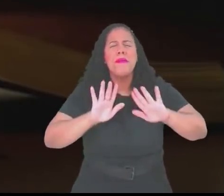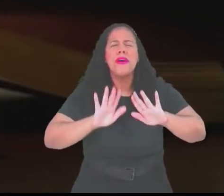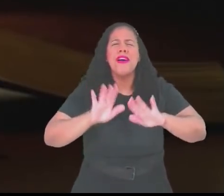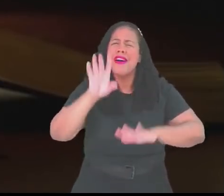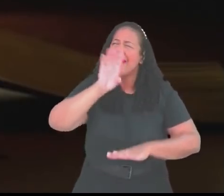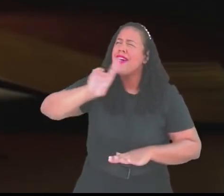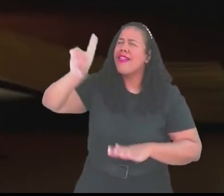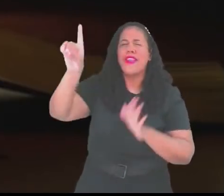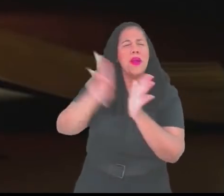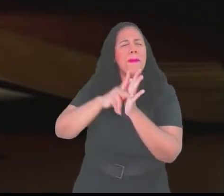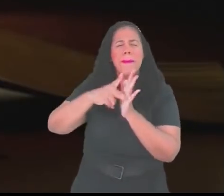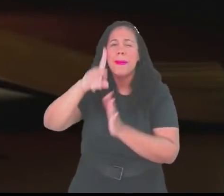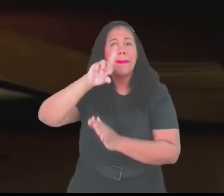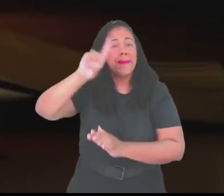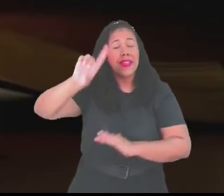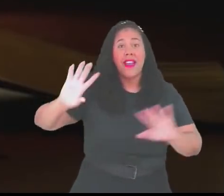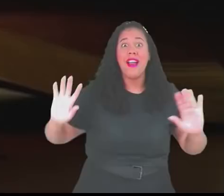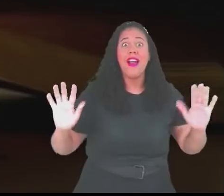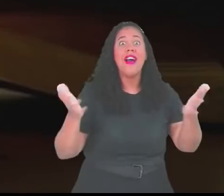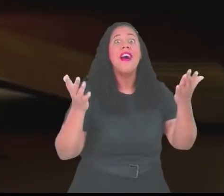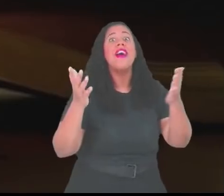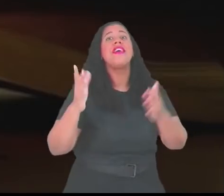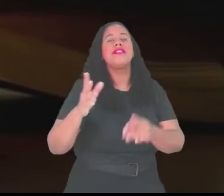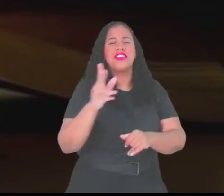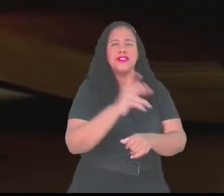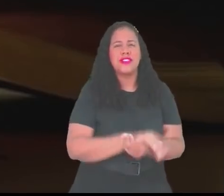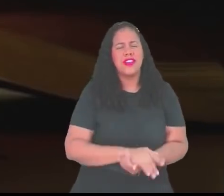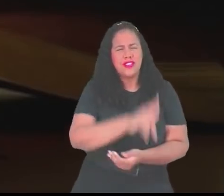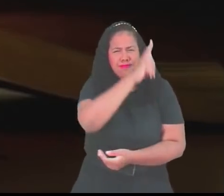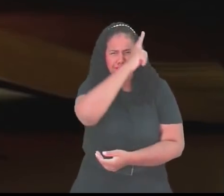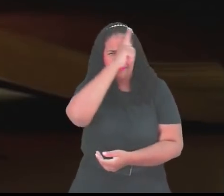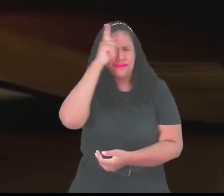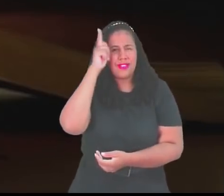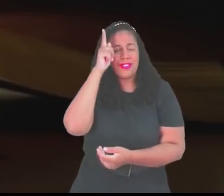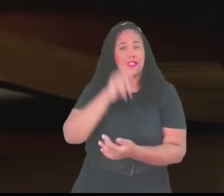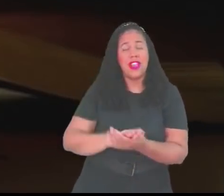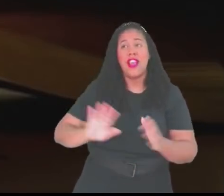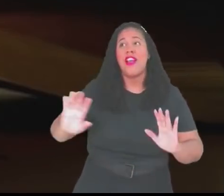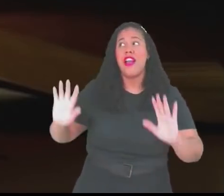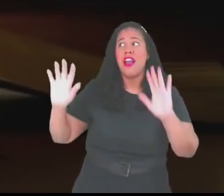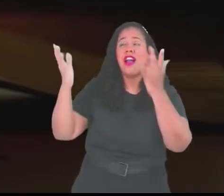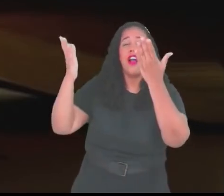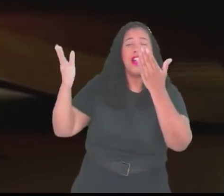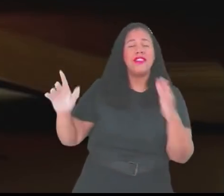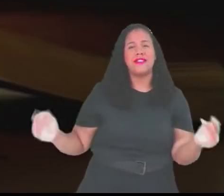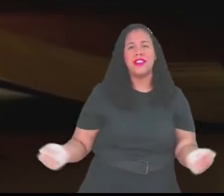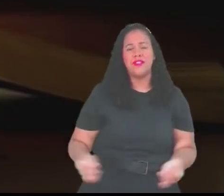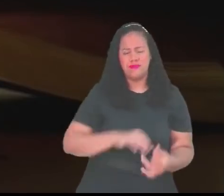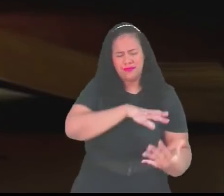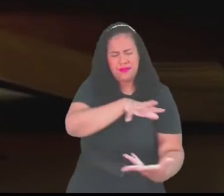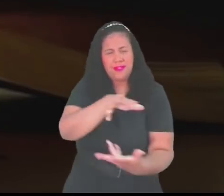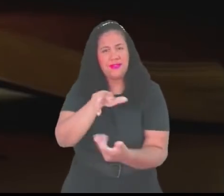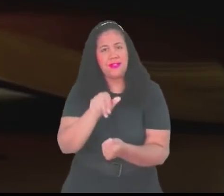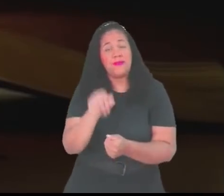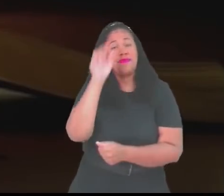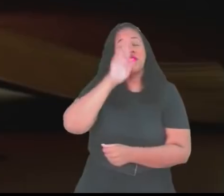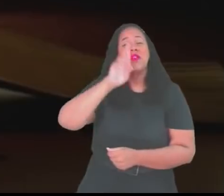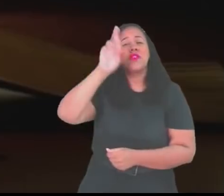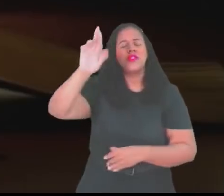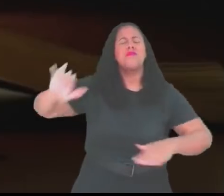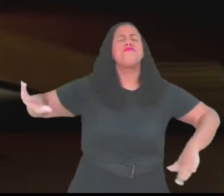Deus. Serei exaltado entre os gentios, serei exaltado sobre a terra. O Senhor